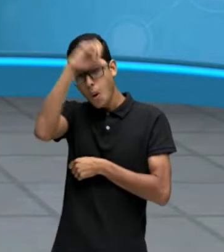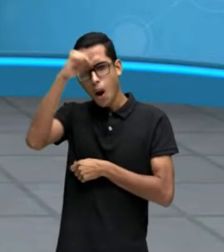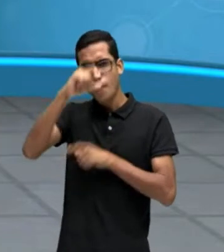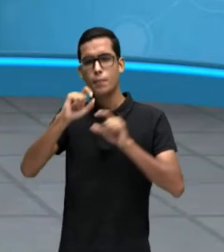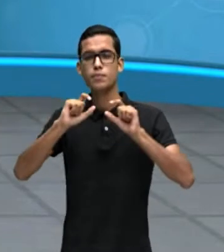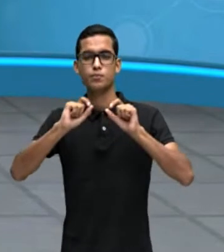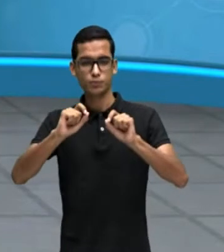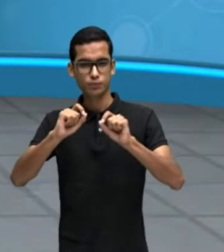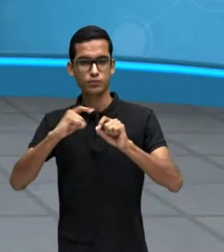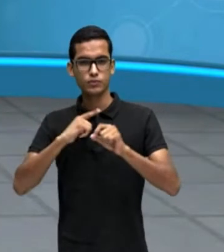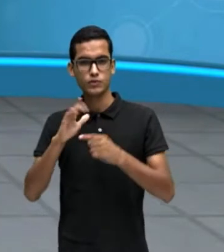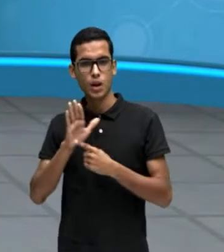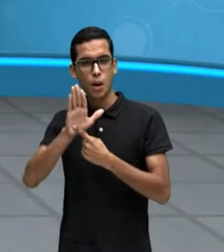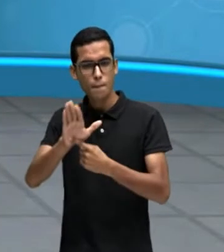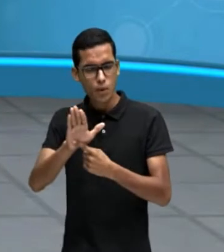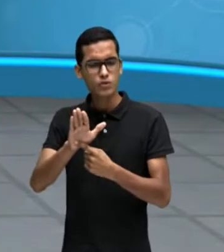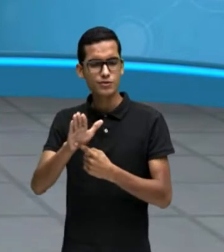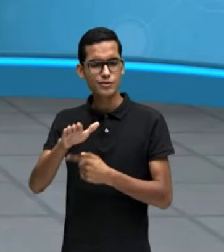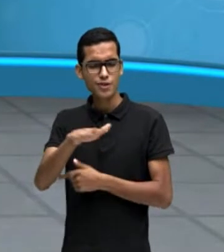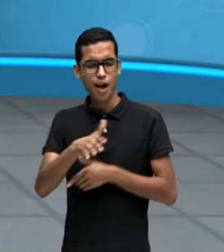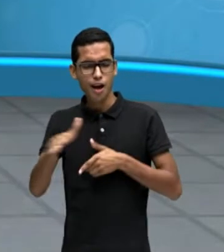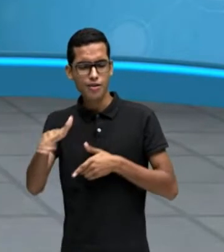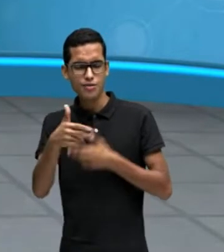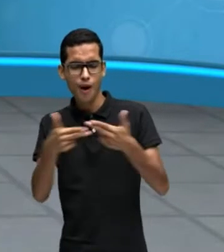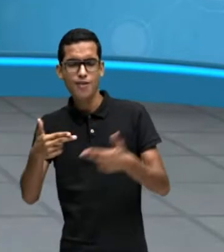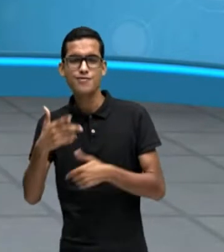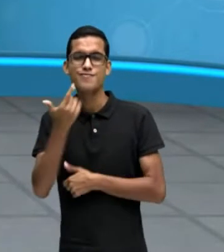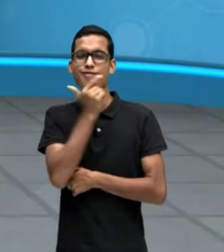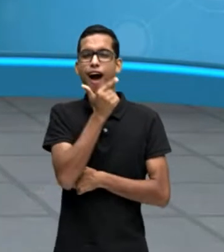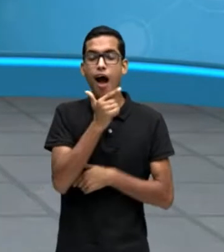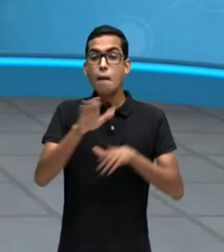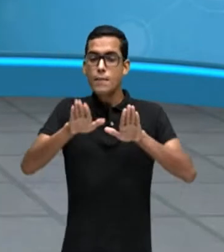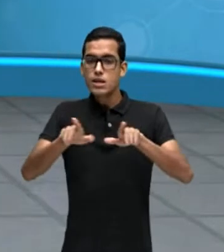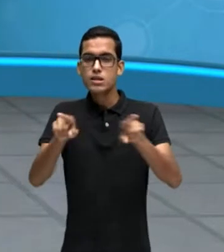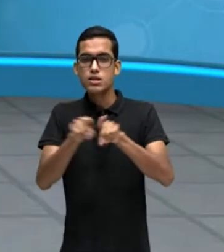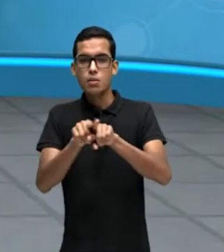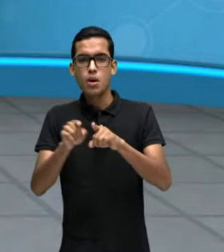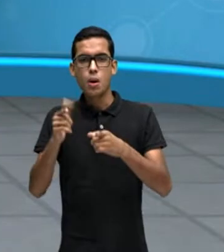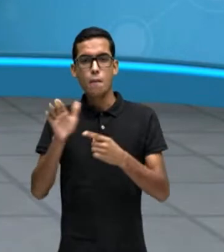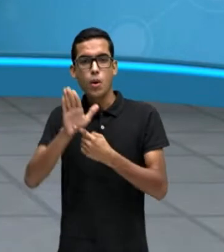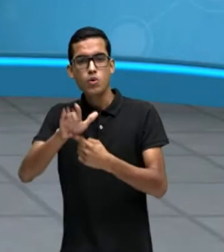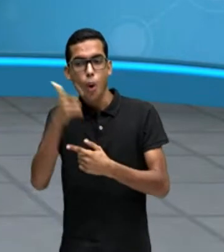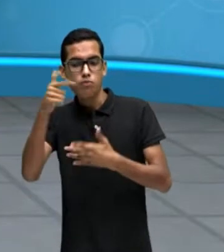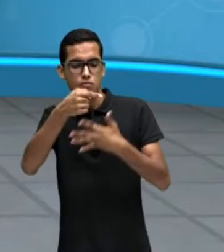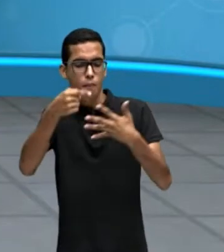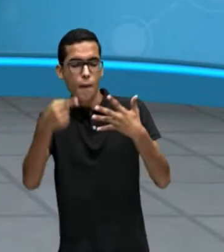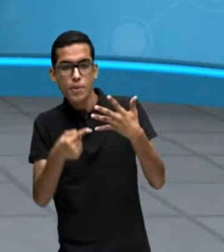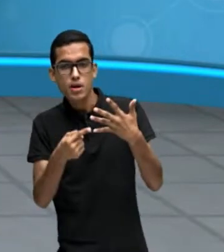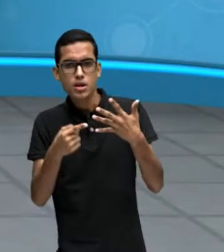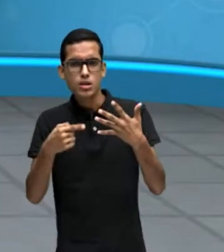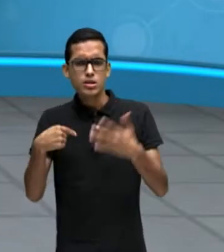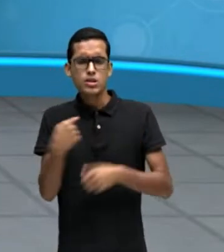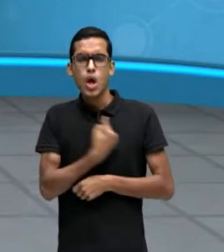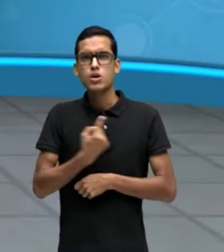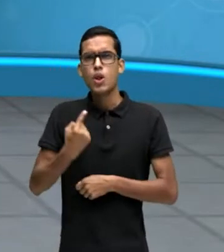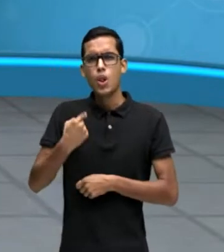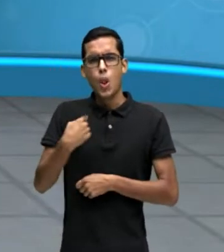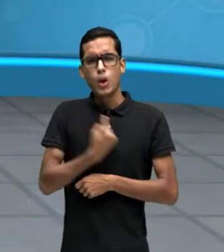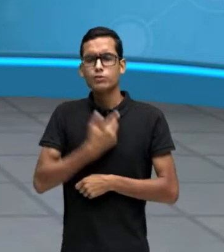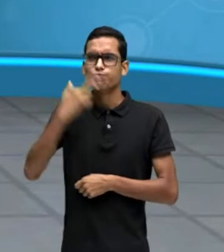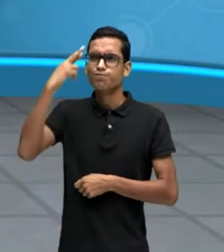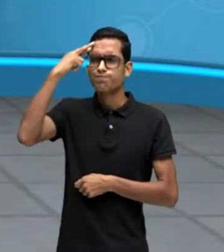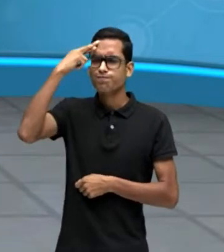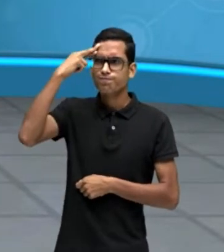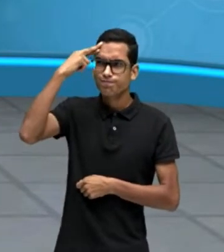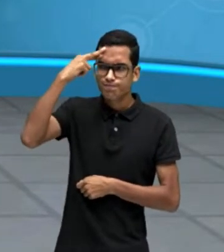essa sátira, essa parte engraçada, mas trazendo também alguns elementos que deixam a gente fazer alguma reflexão.